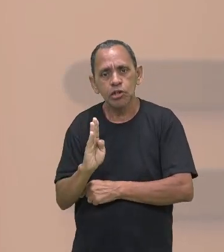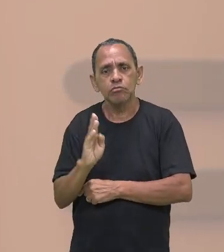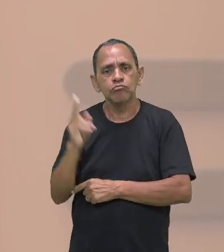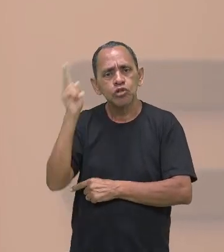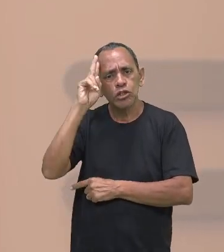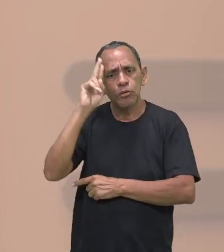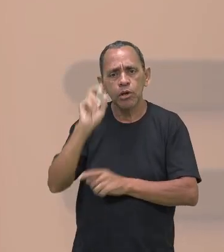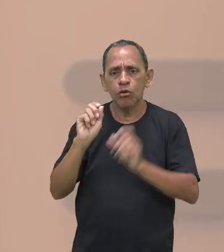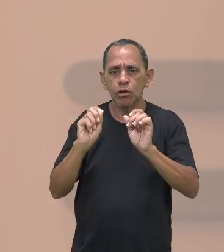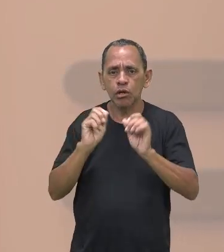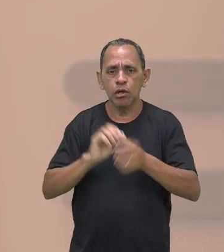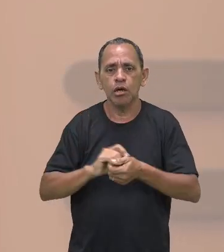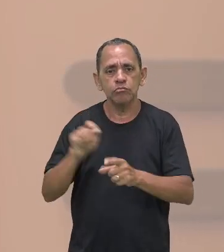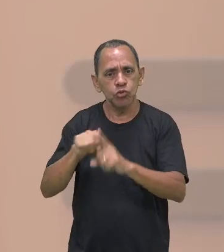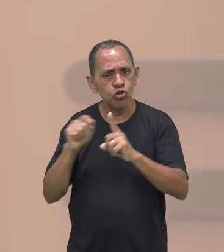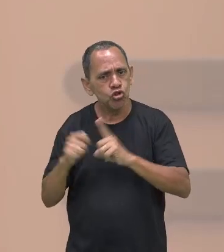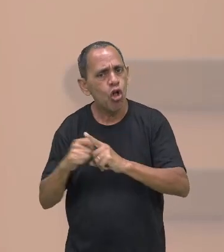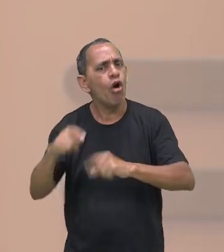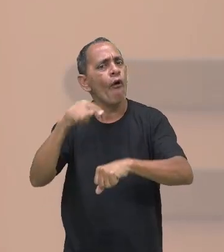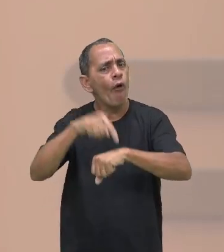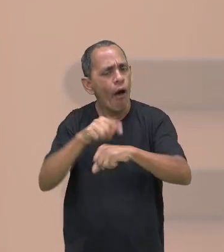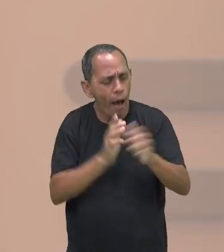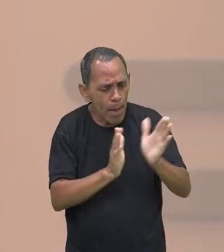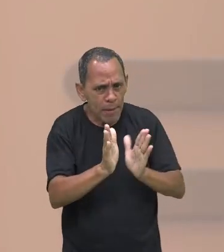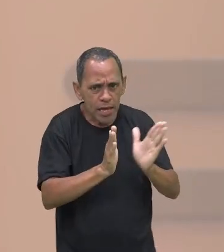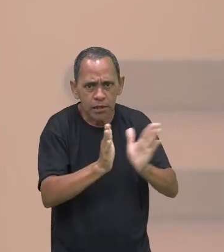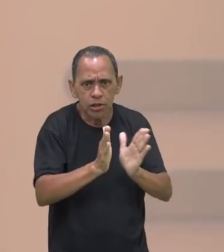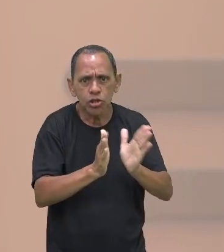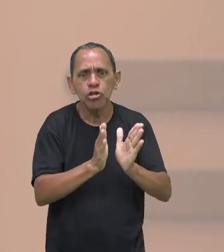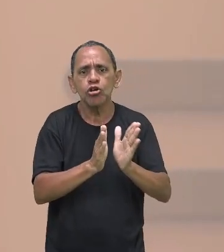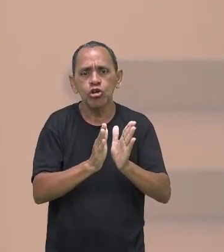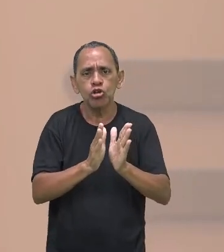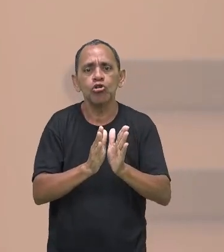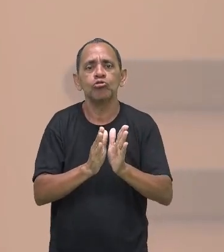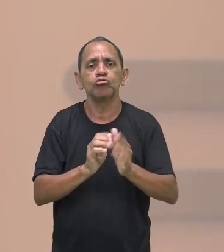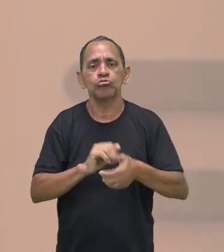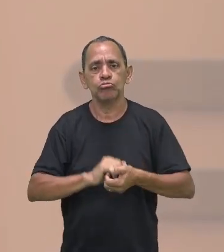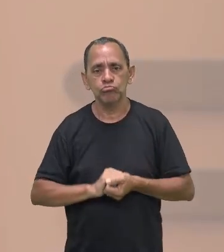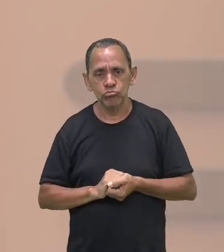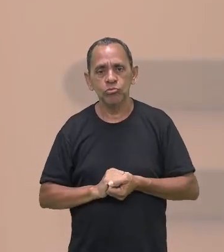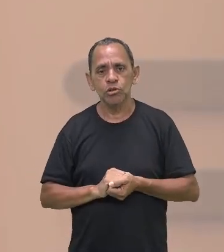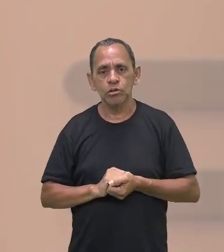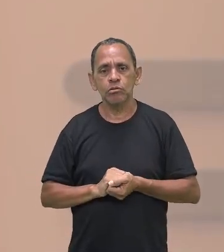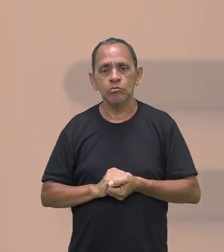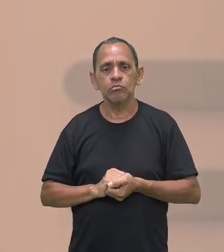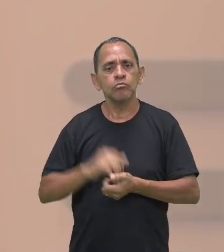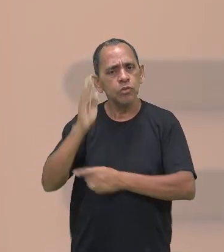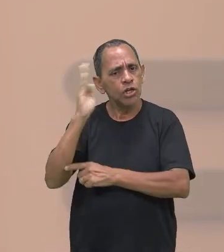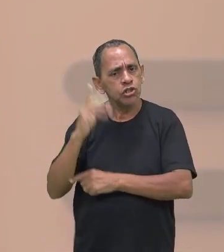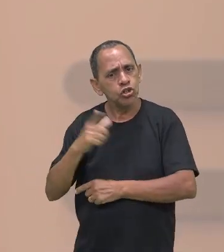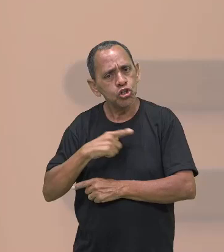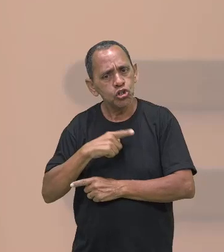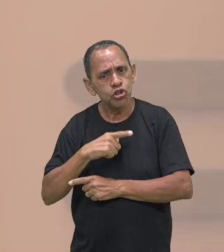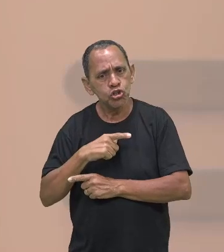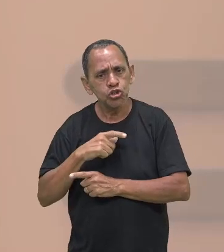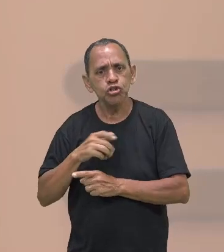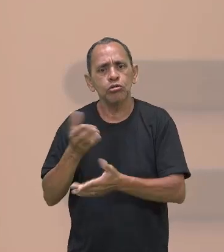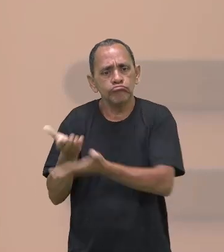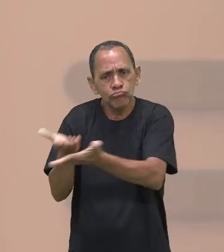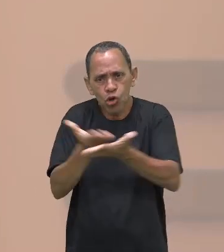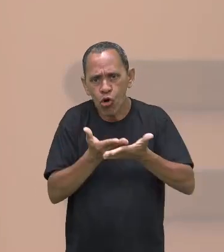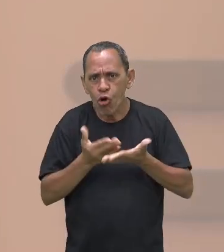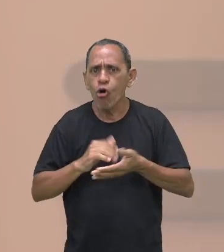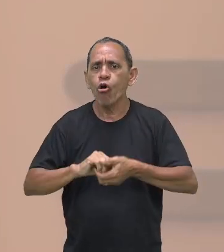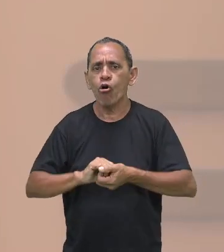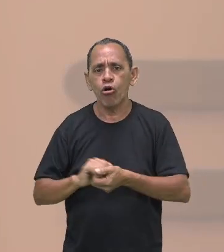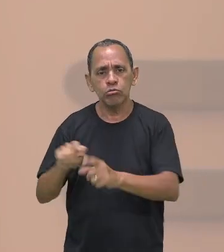da sociologia, nesta fase que o Brasil passava em seus estudos sociológicos, os